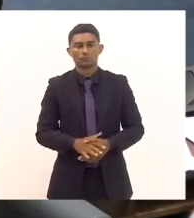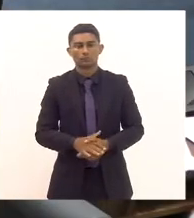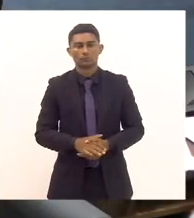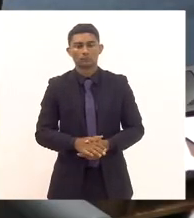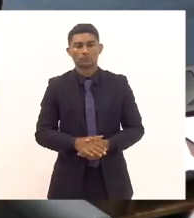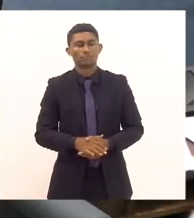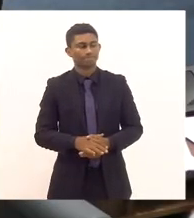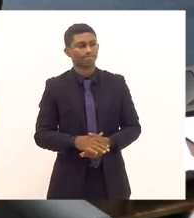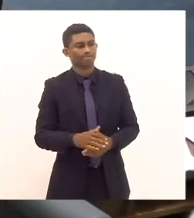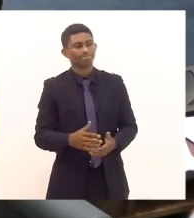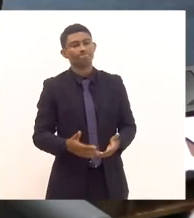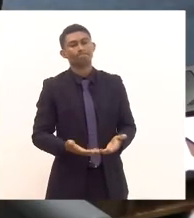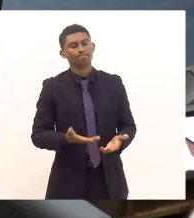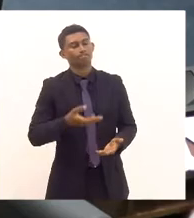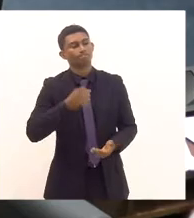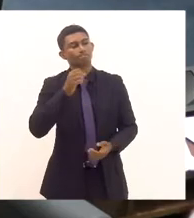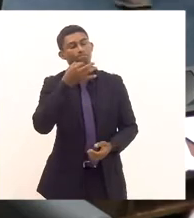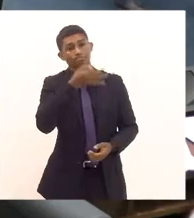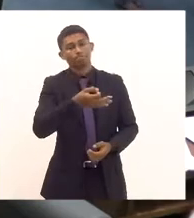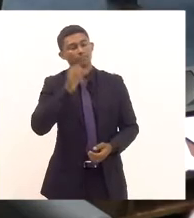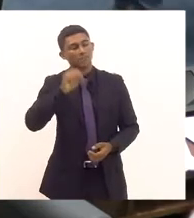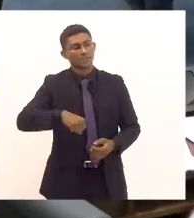e no mérito favorável